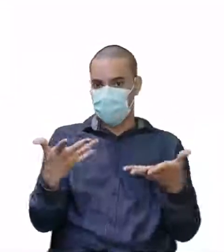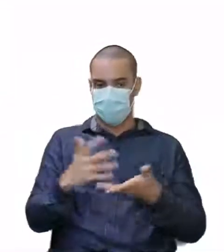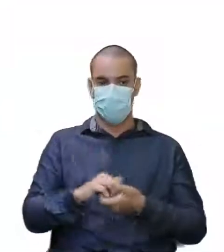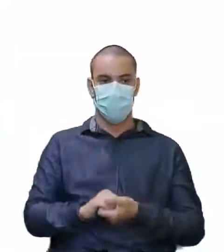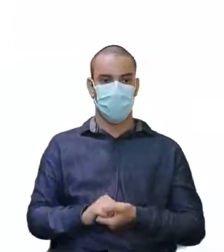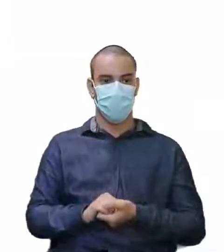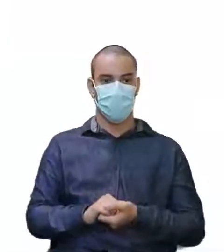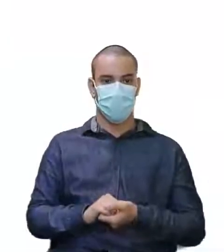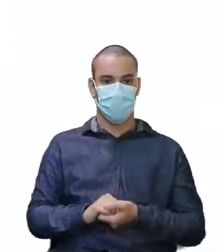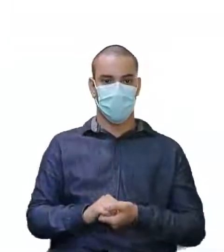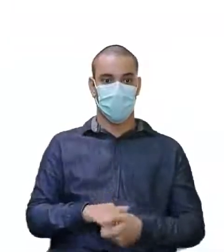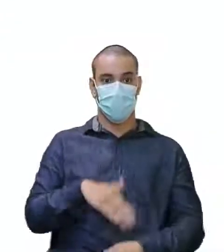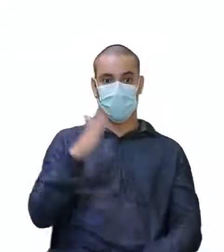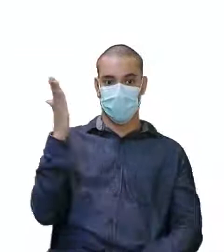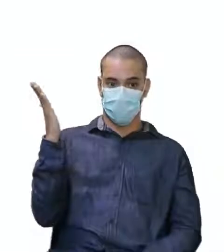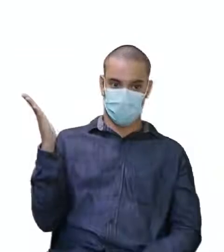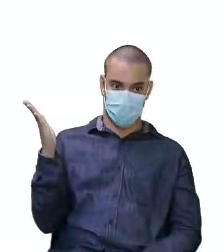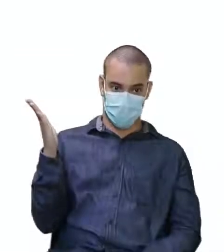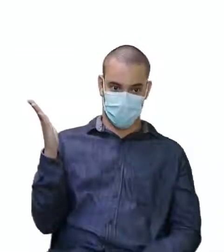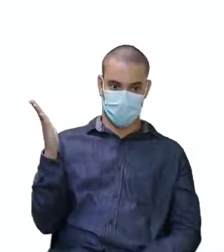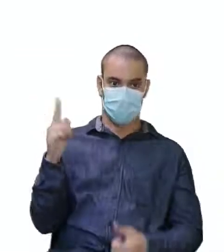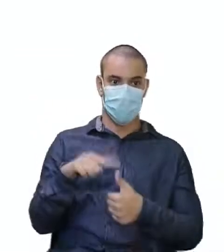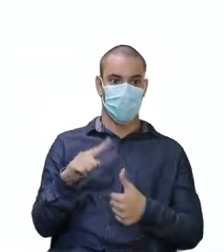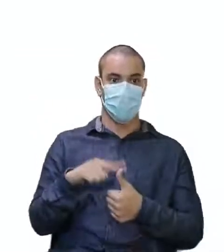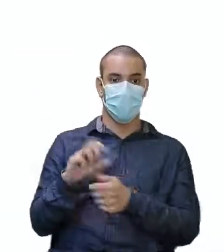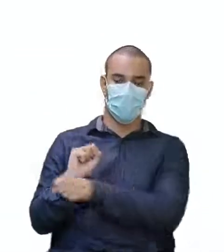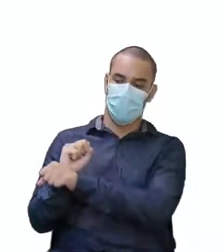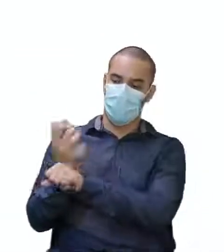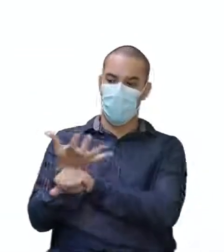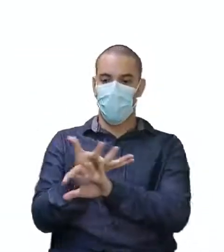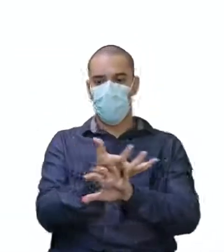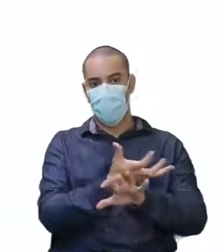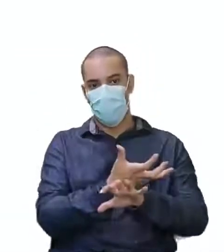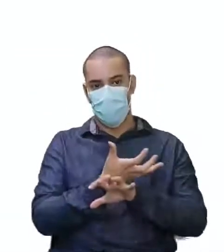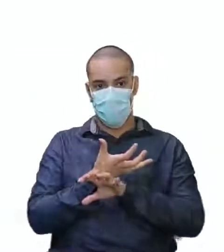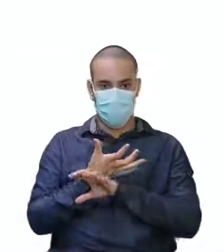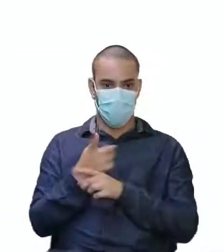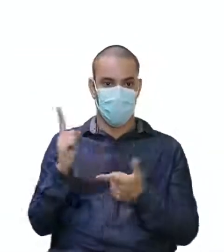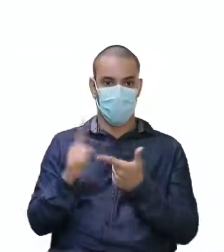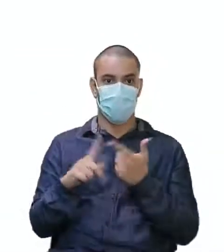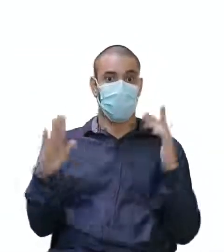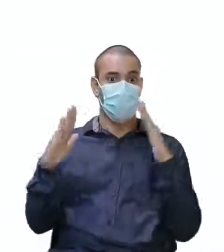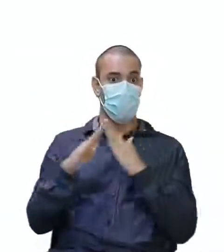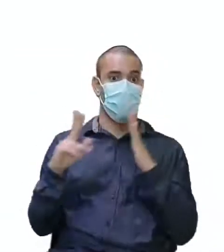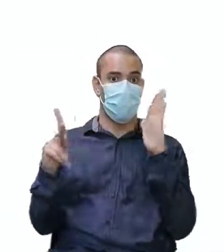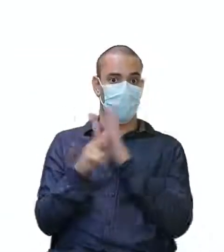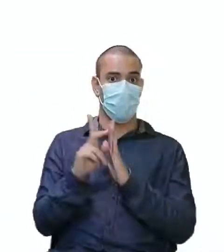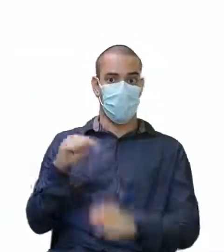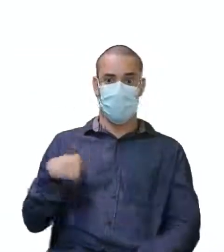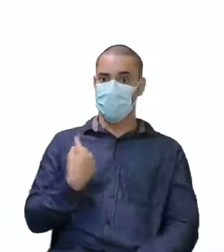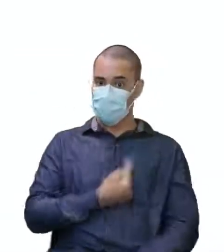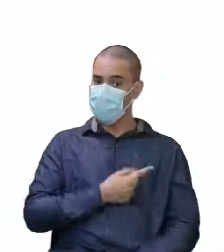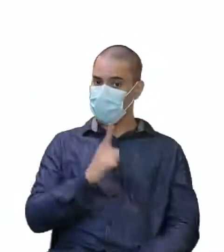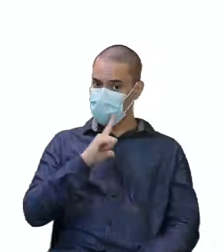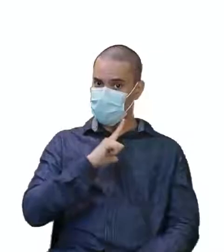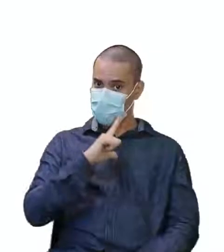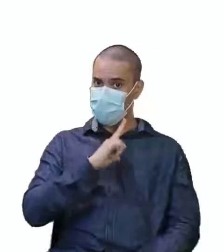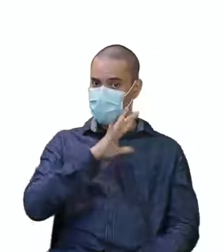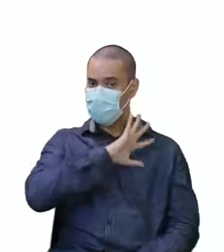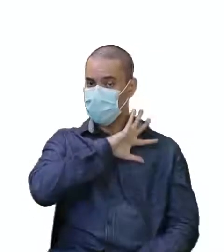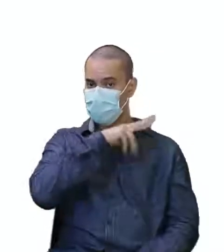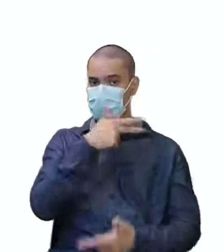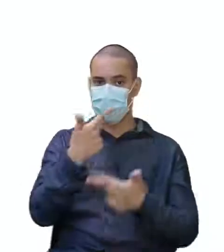floresta. Então, a gente tem os hábitats de deserto, o hábitat doméstico também, por que não? Nós temos